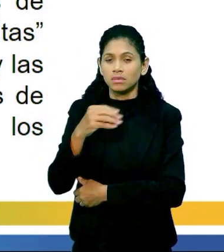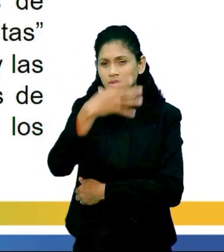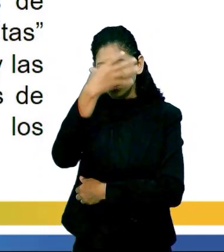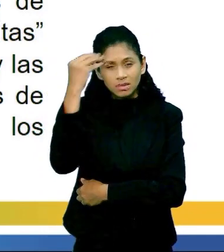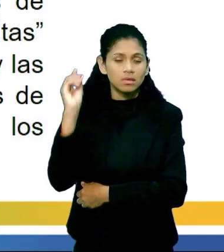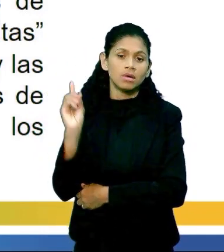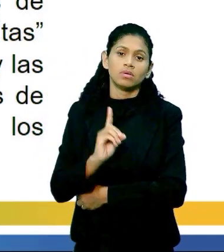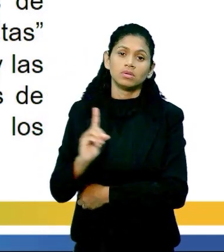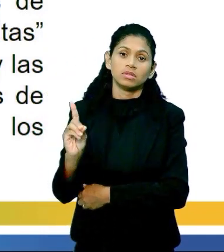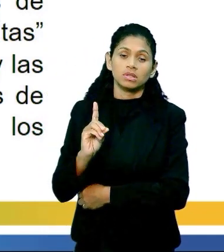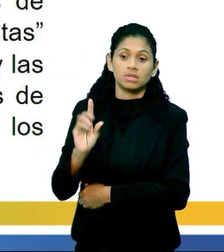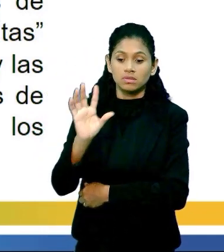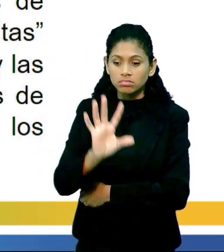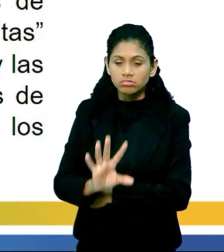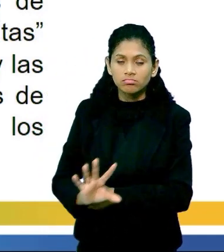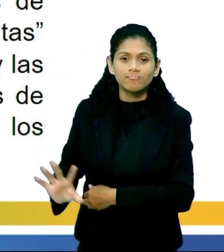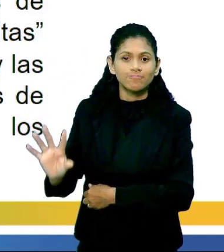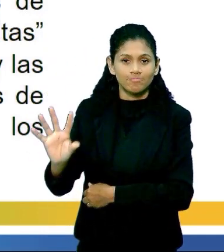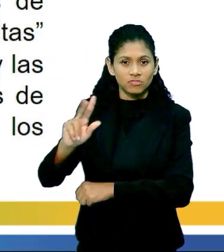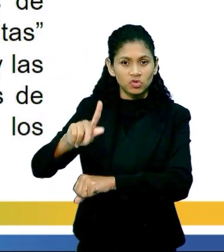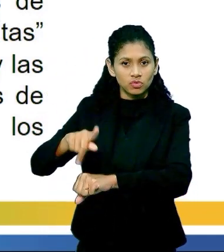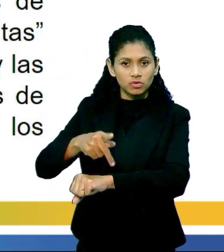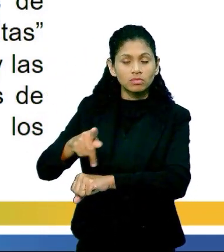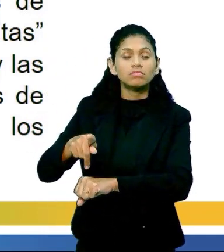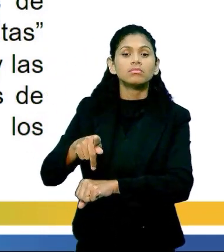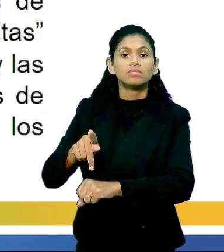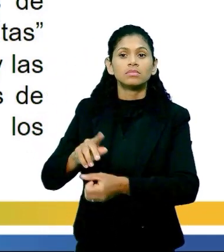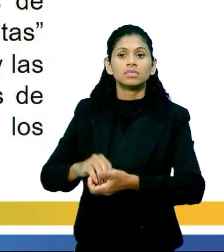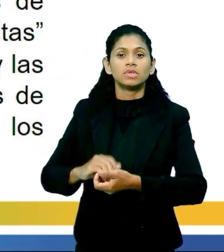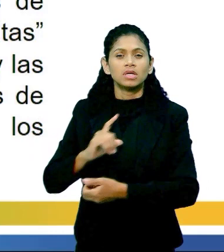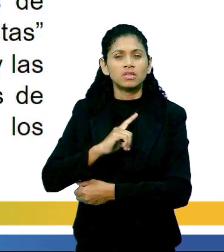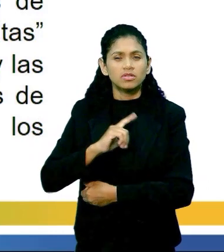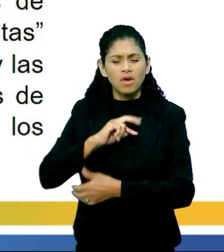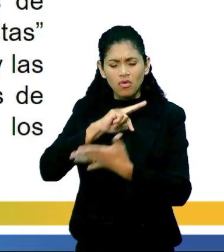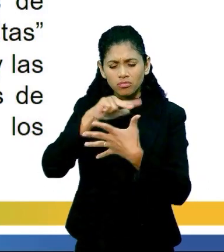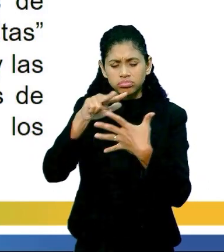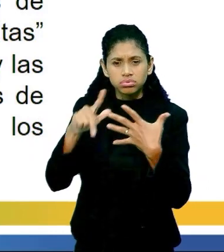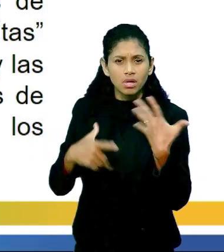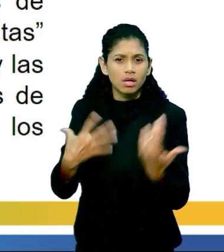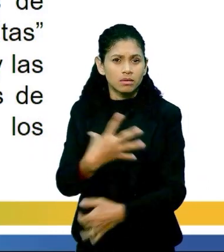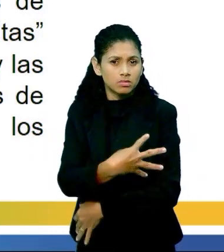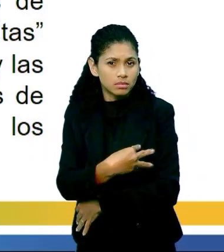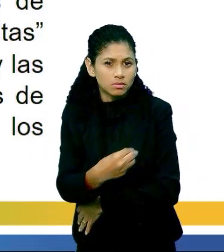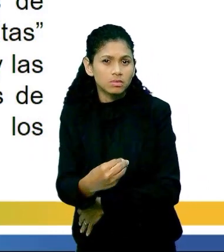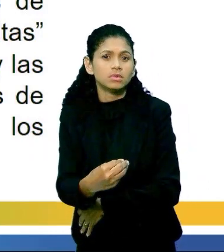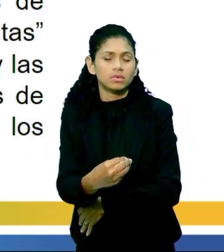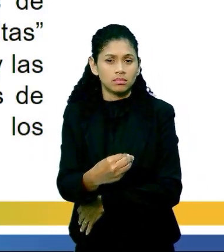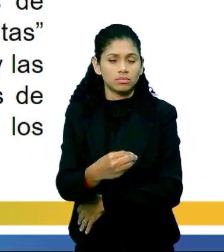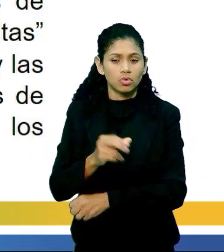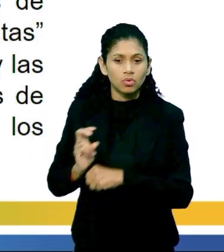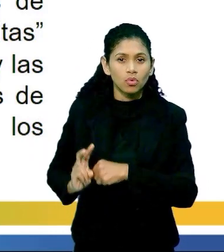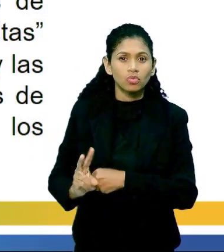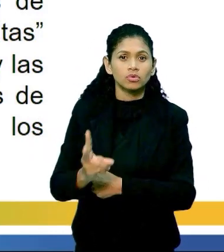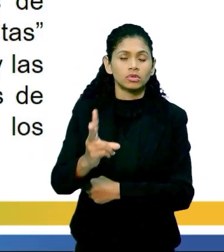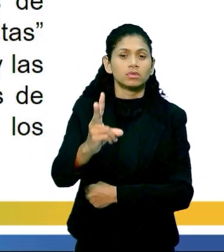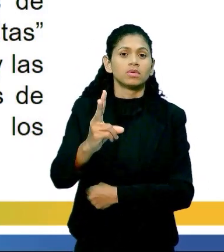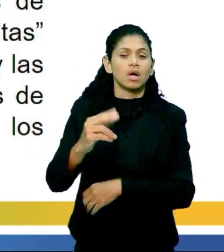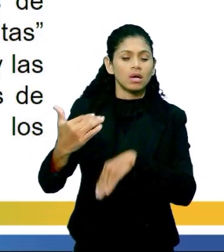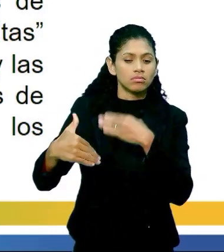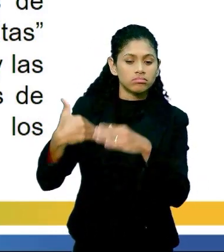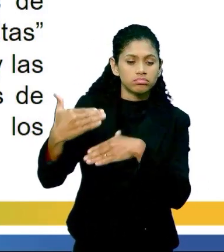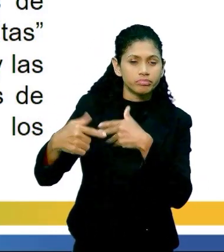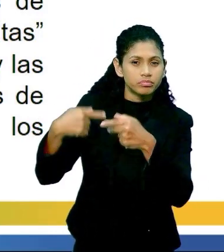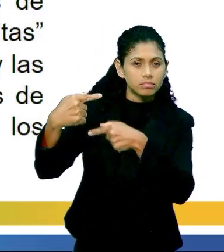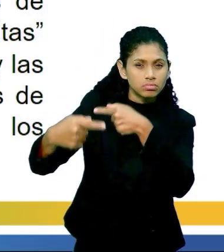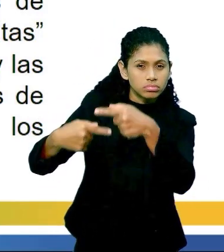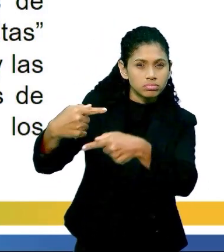nação, tiveram vários filhos, né? Como eles, né? Ou seja, continuaram com a sua descendência e